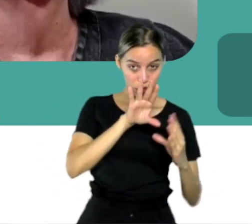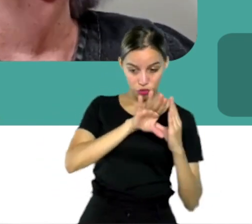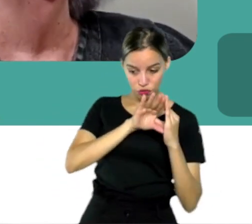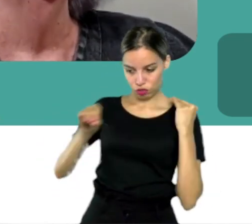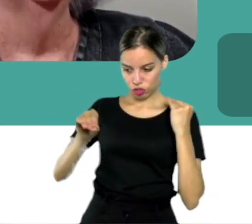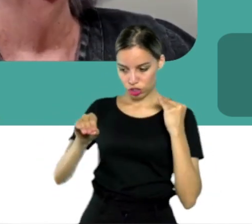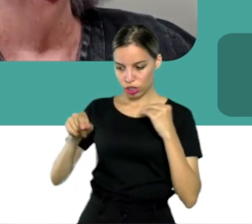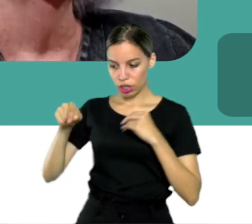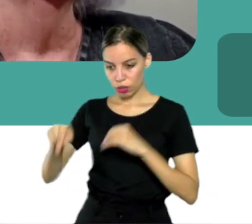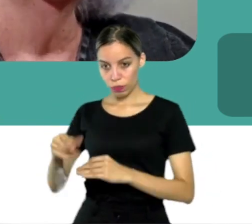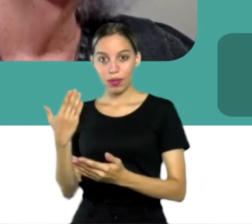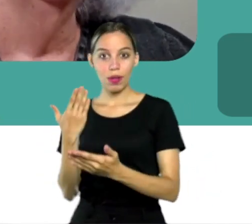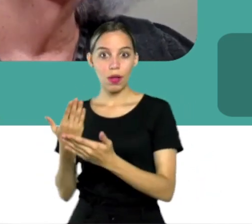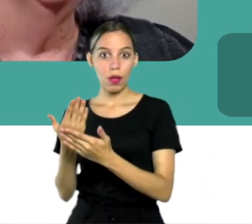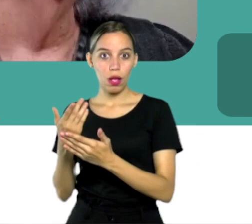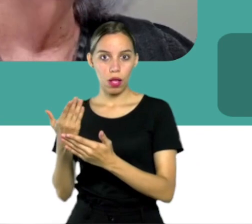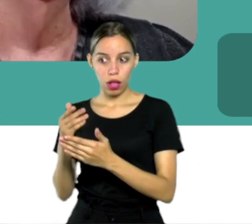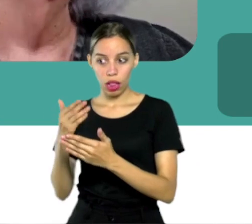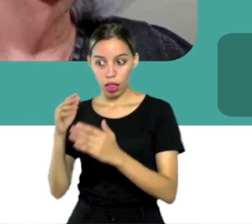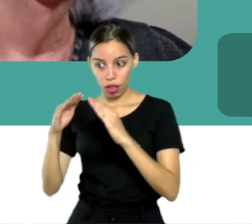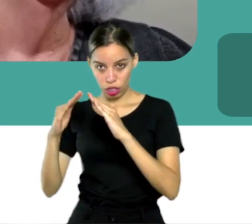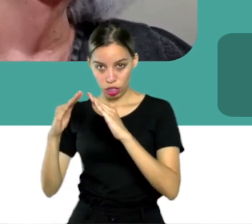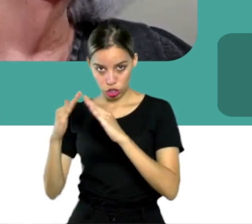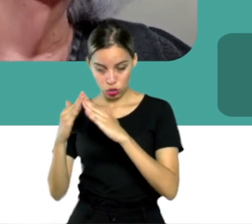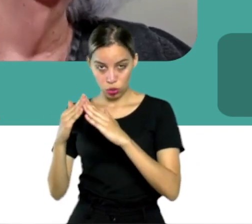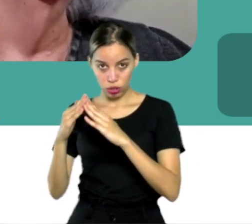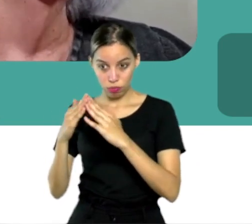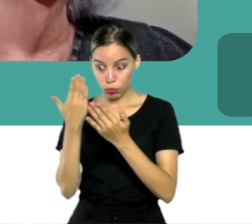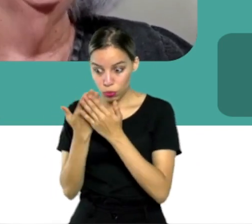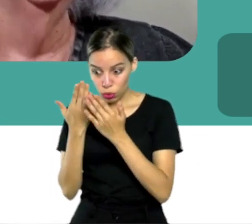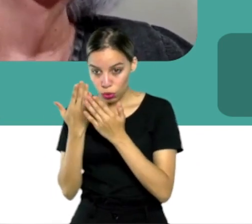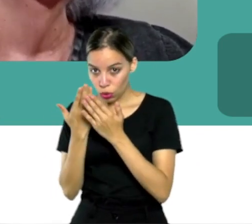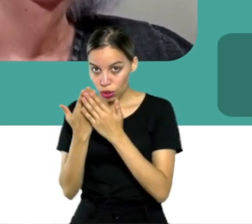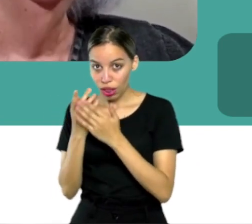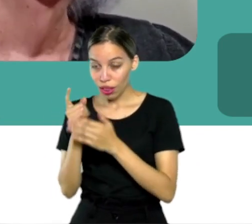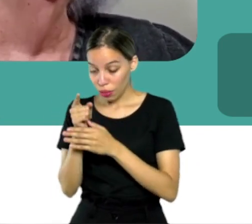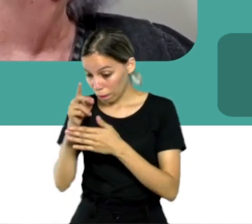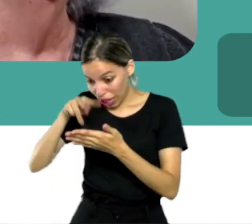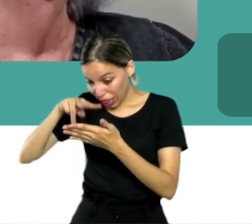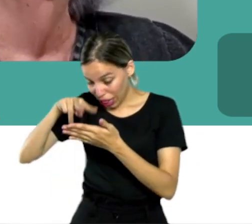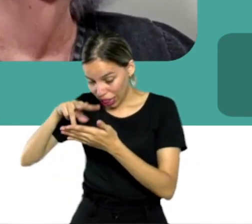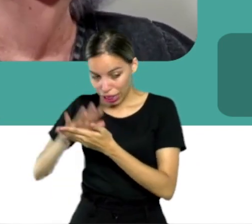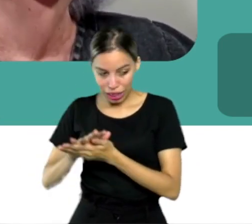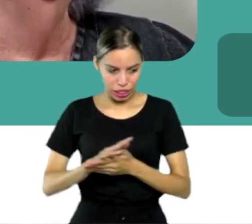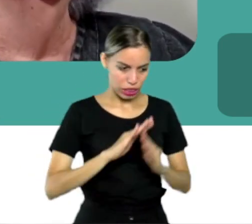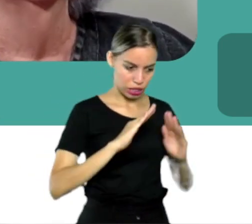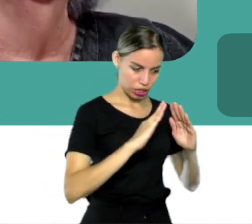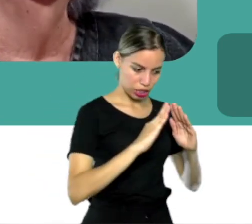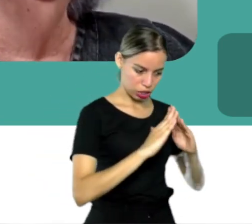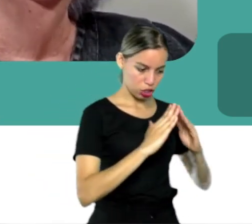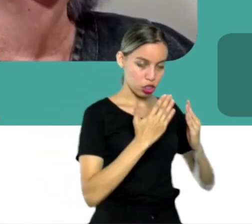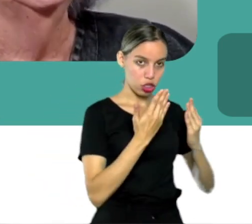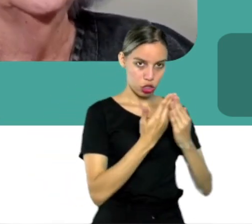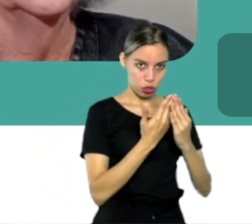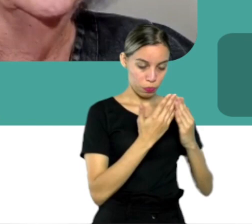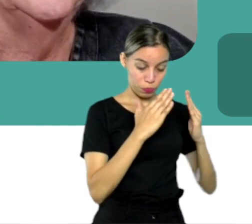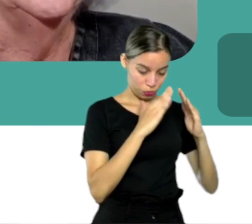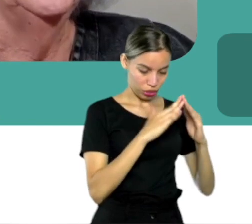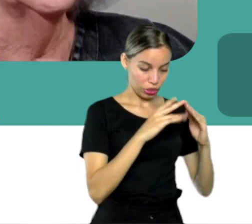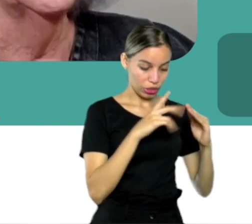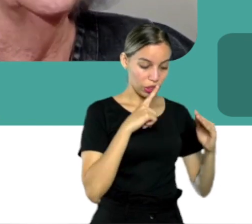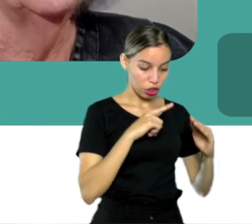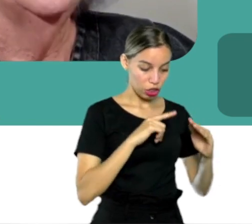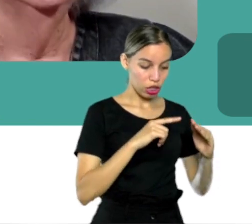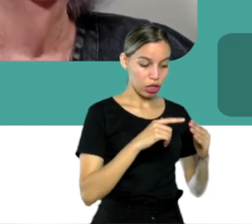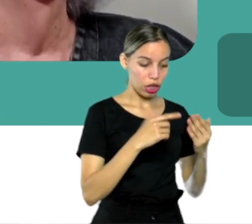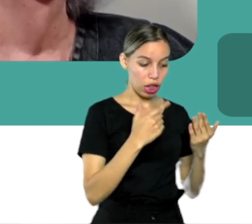sempre foi muito cuidadoso, mas meu pai, comerciante, a mamãe dona de casa, não tinha livro, não tinha biblioteca. E o